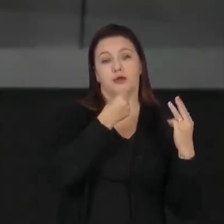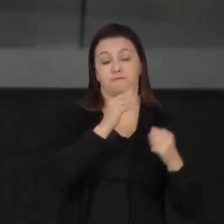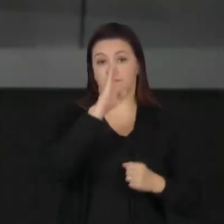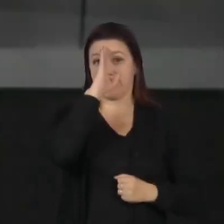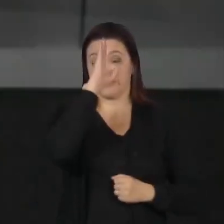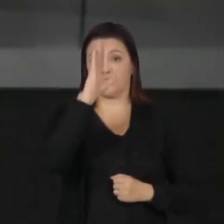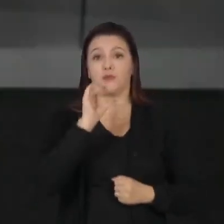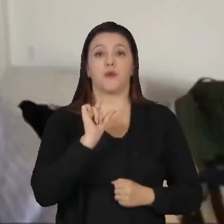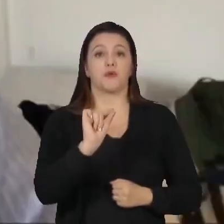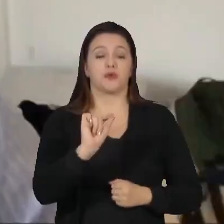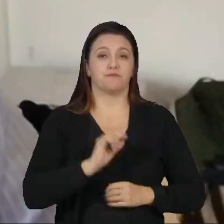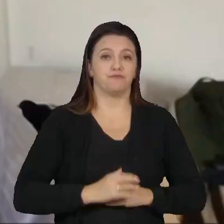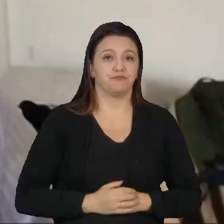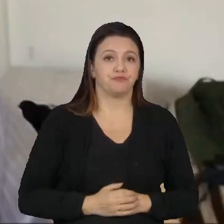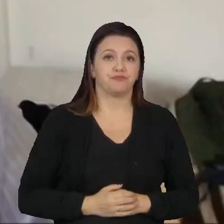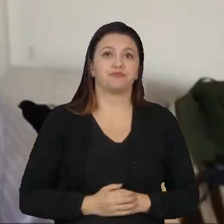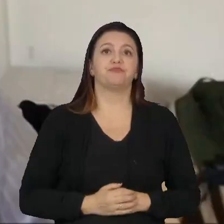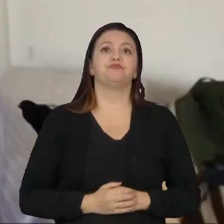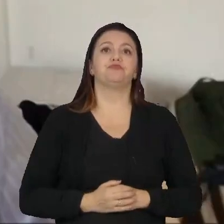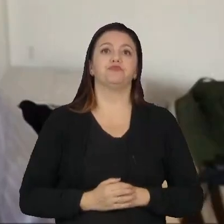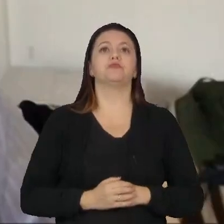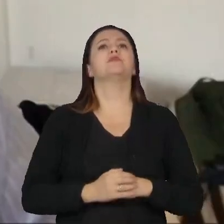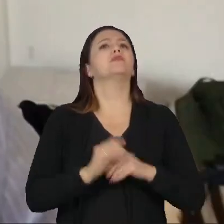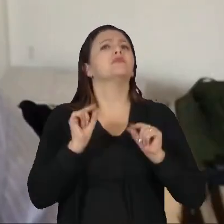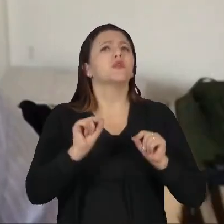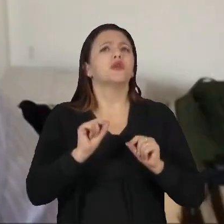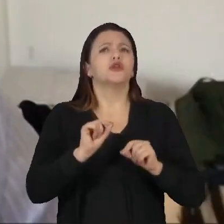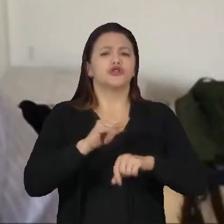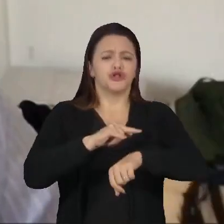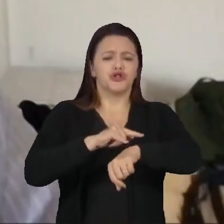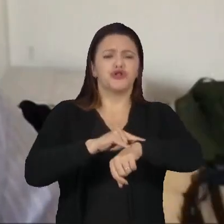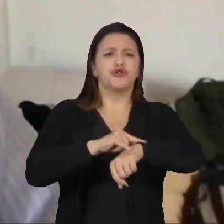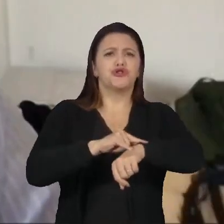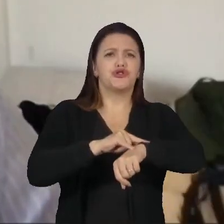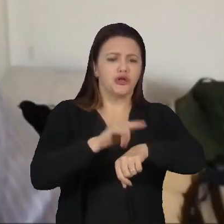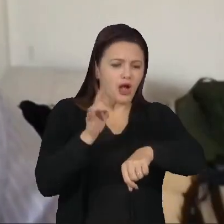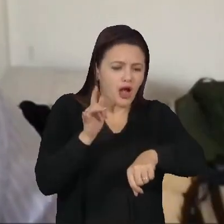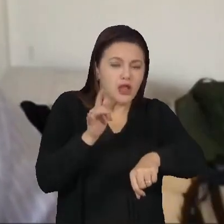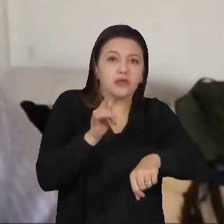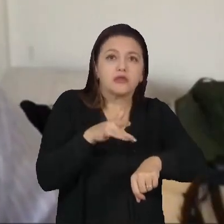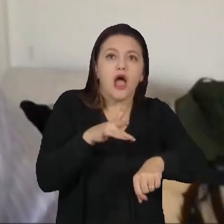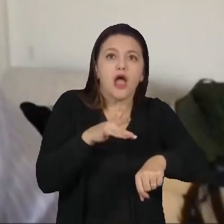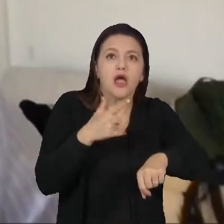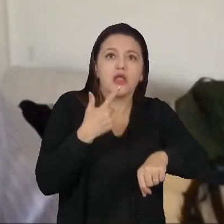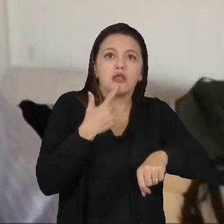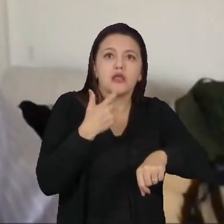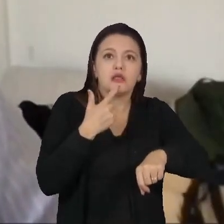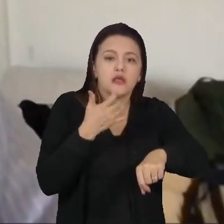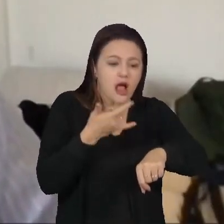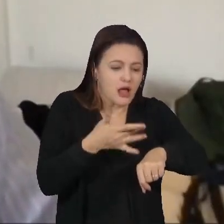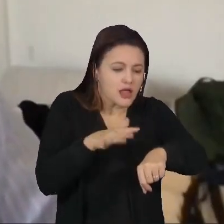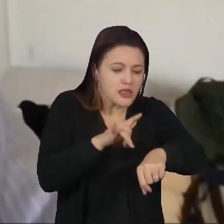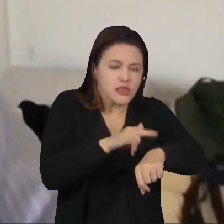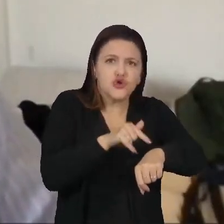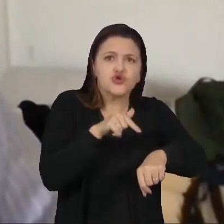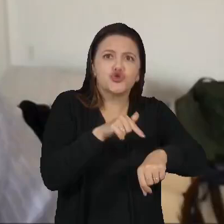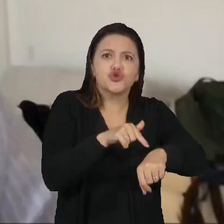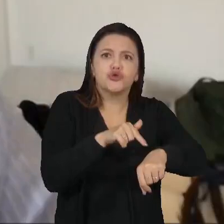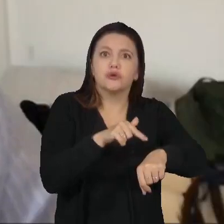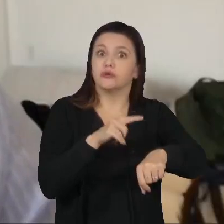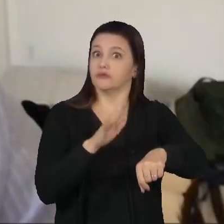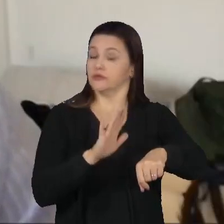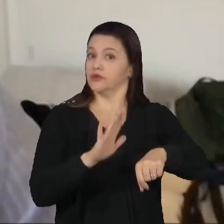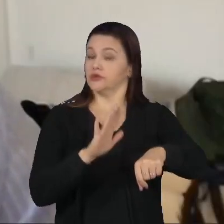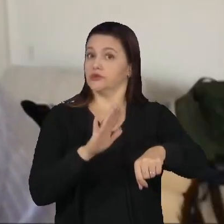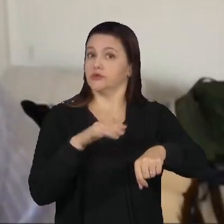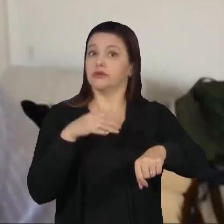de alerta é a presença de sangue na urina. Ou seja, o conceito de que não é normal ter sangue na urina é extremamente importante. E